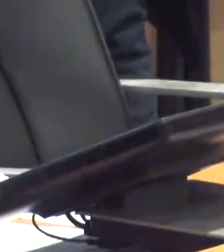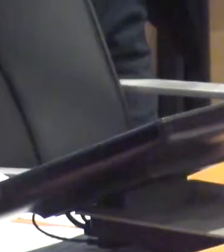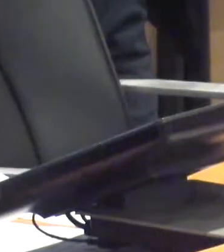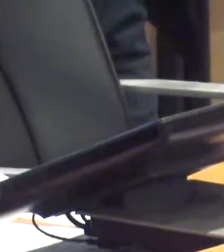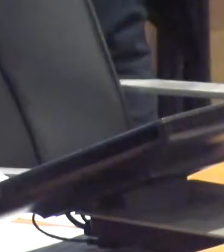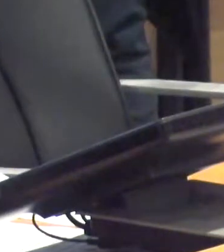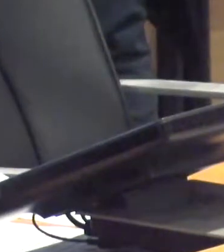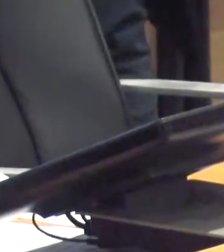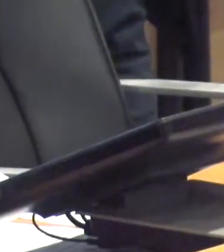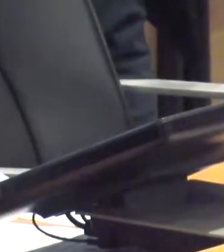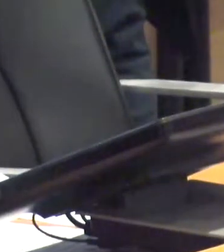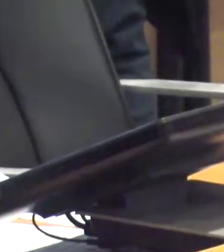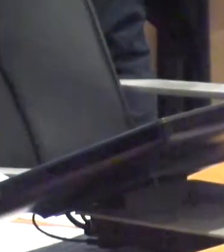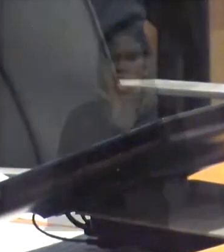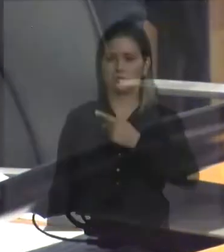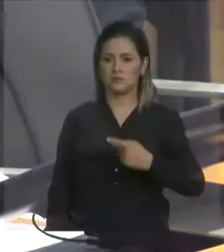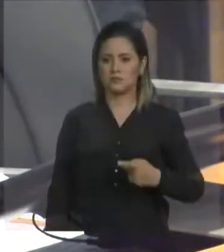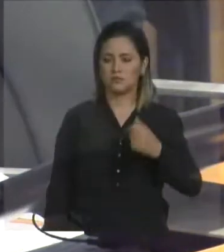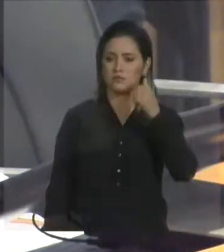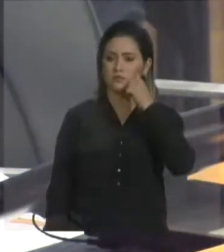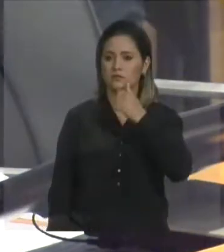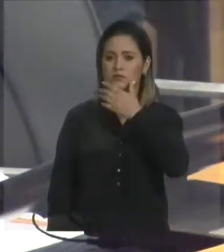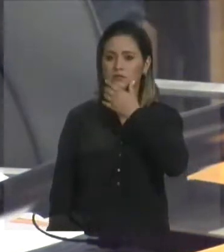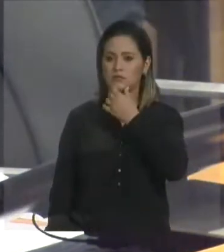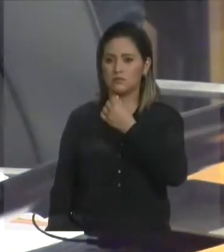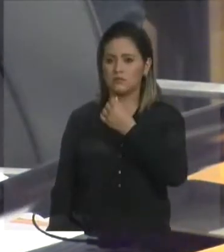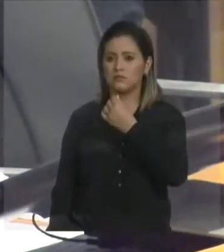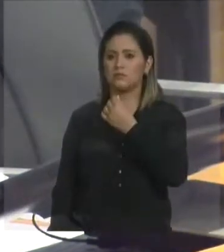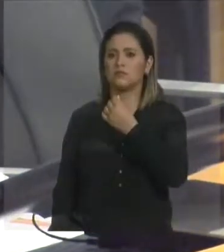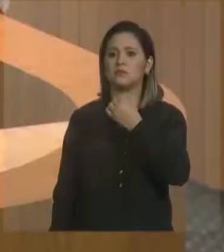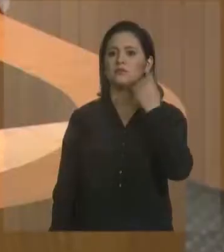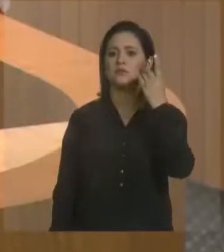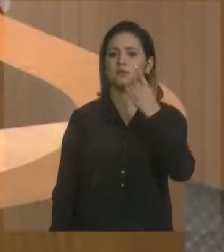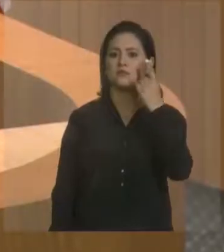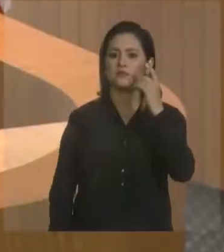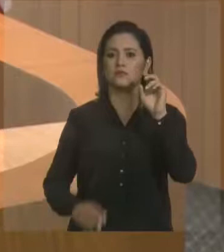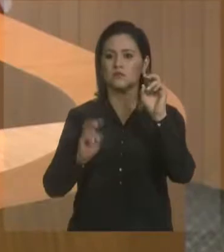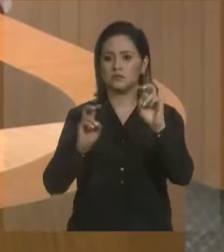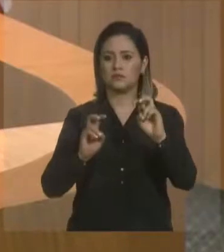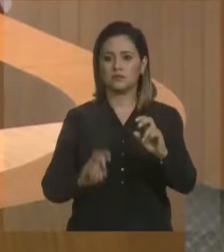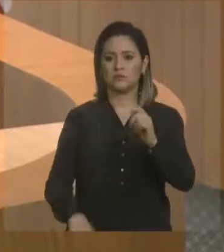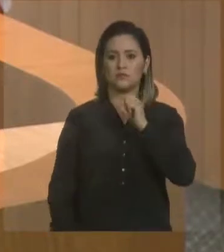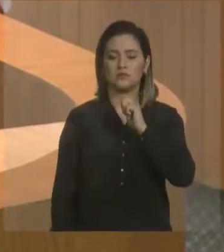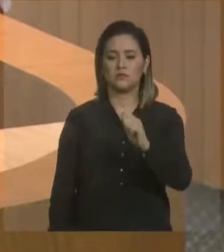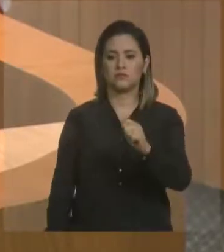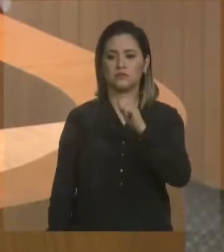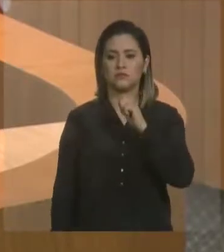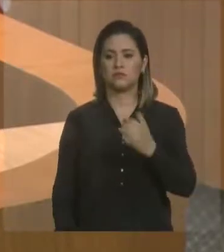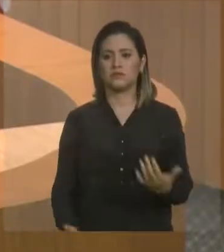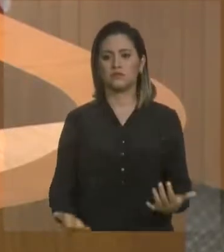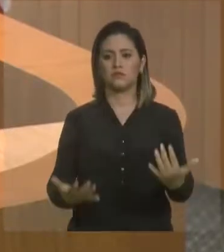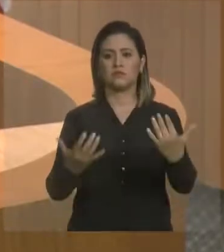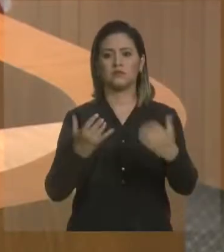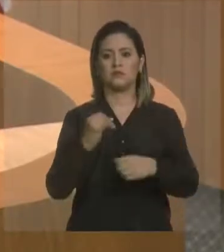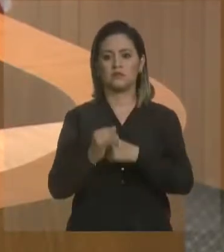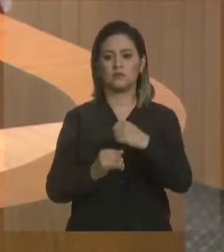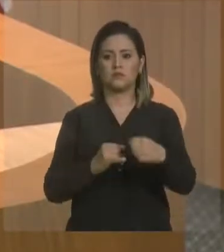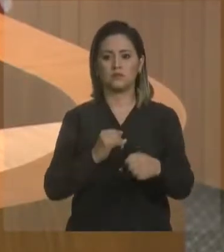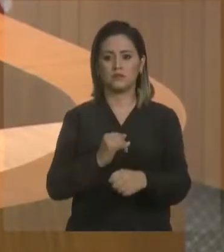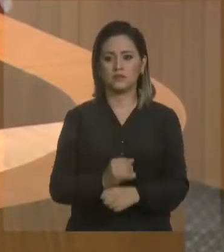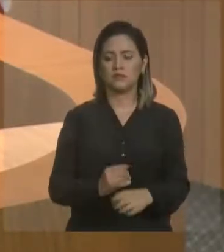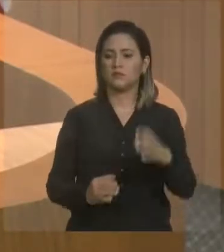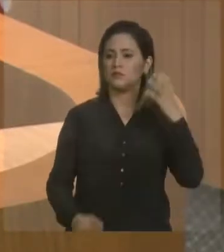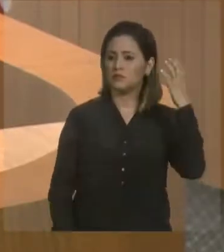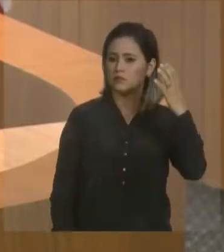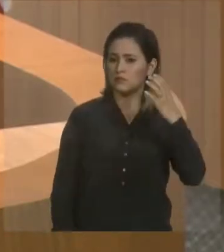Bom dia, senhor presidente, senhores e senhoras, colegas deputados, galeria, imprensa, internautas da Rádio e TV Assembleia.